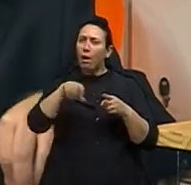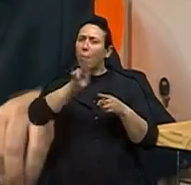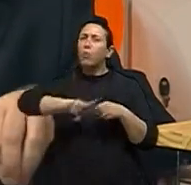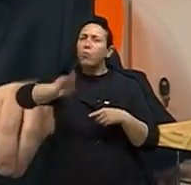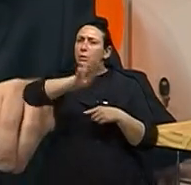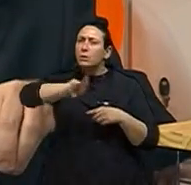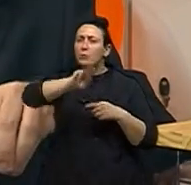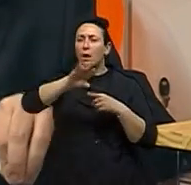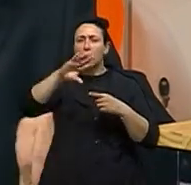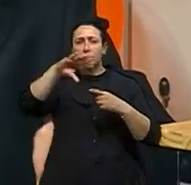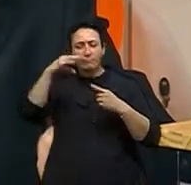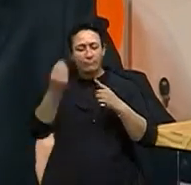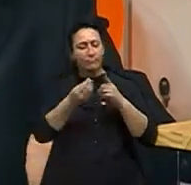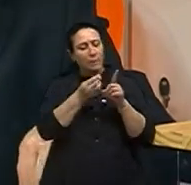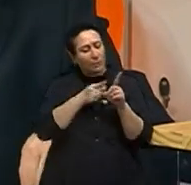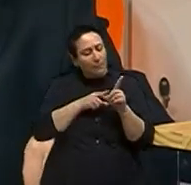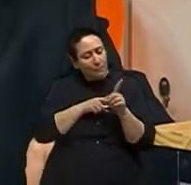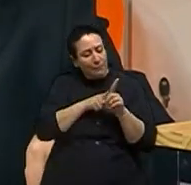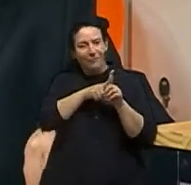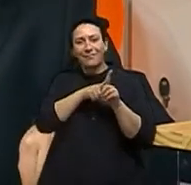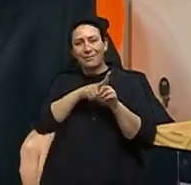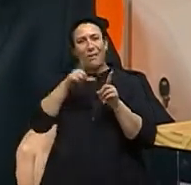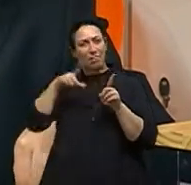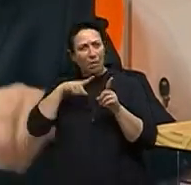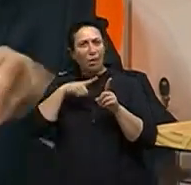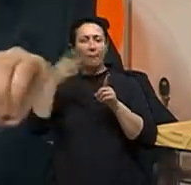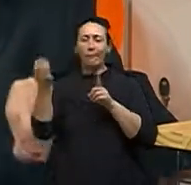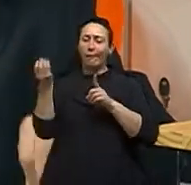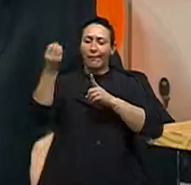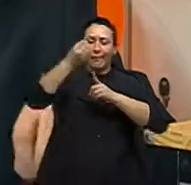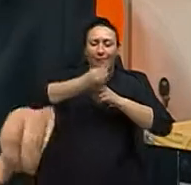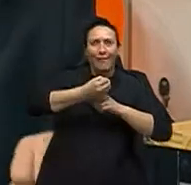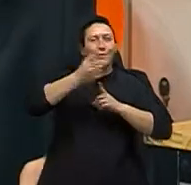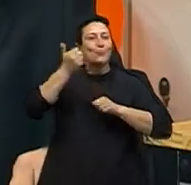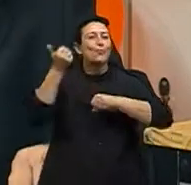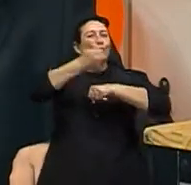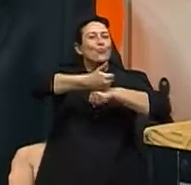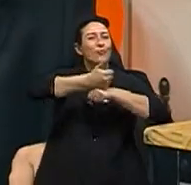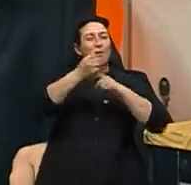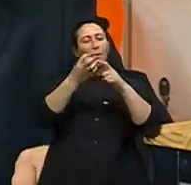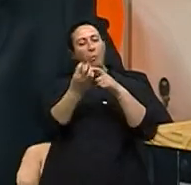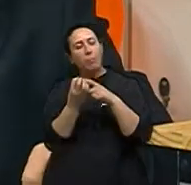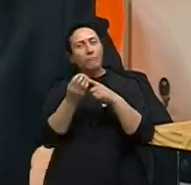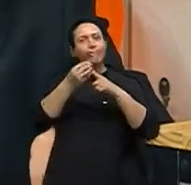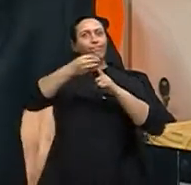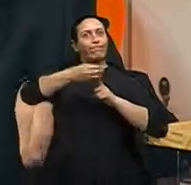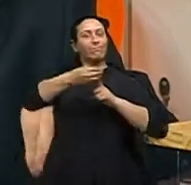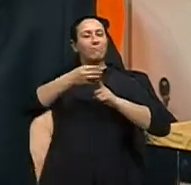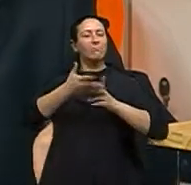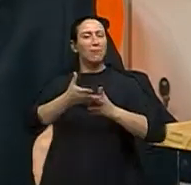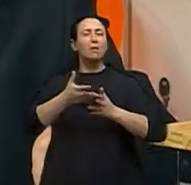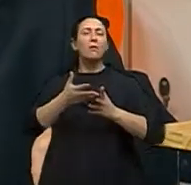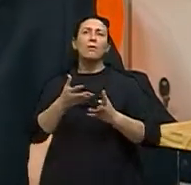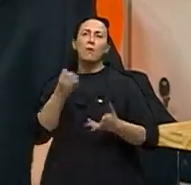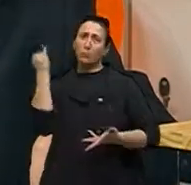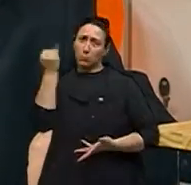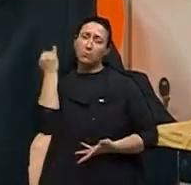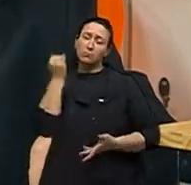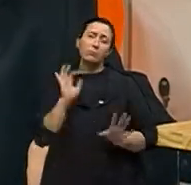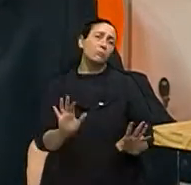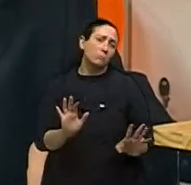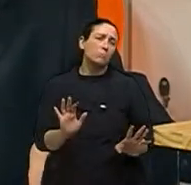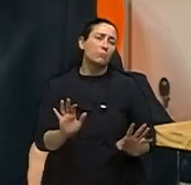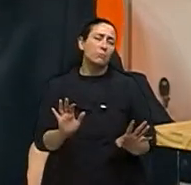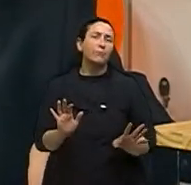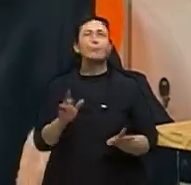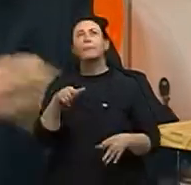mas assim a questão PS lógica ela é extremamente importante é fundamental é fundamental Ah o paciente